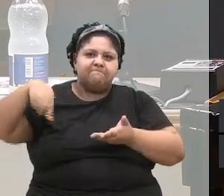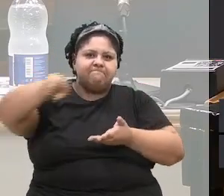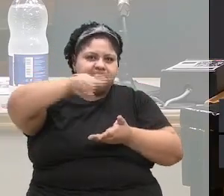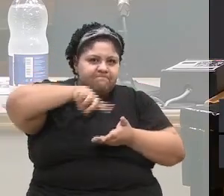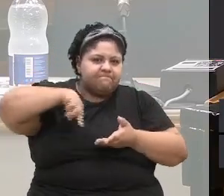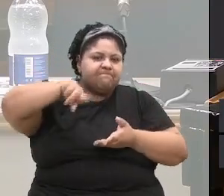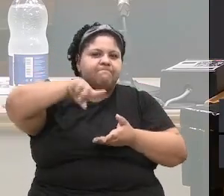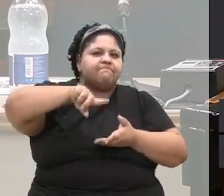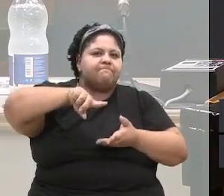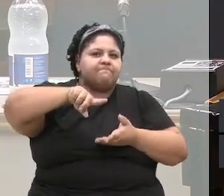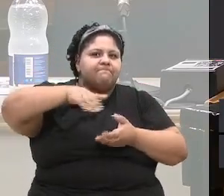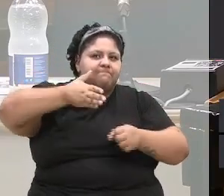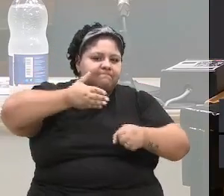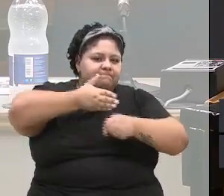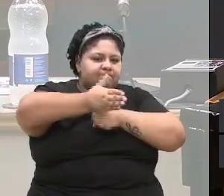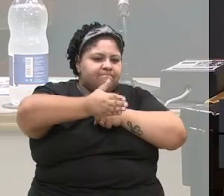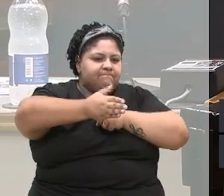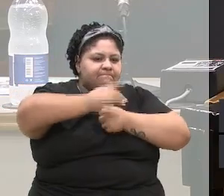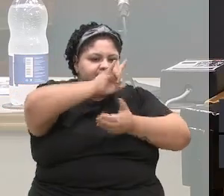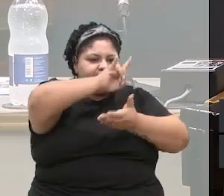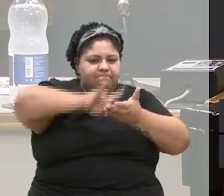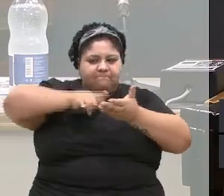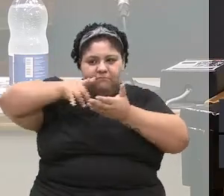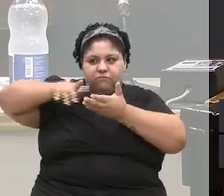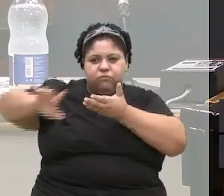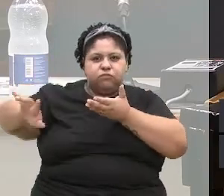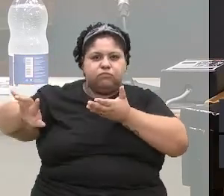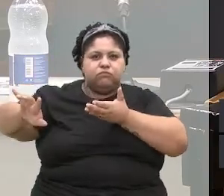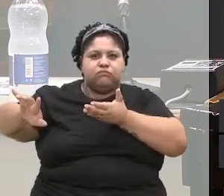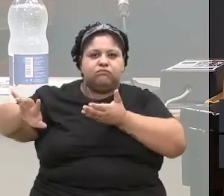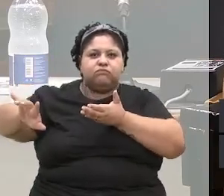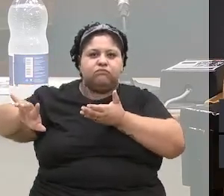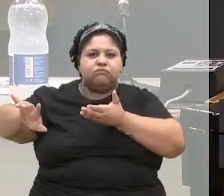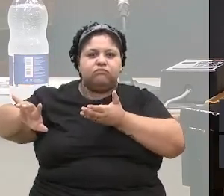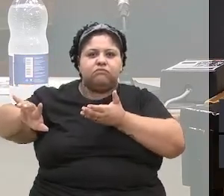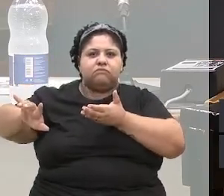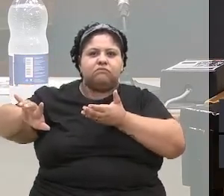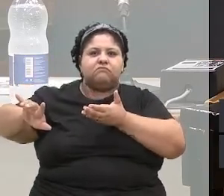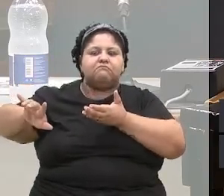gente aprove essa moção de contrariedade, que com certeza,